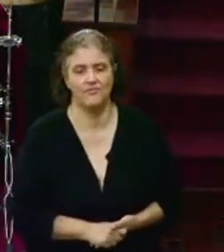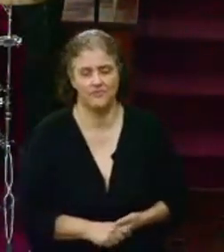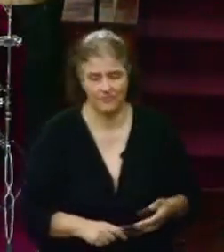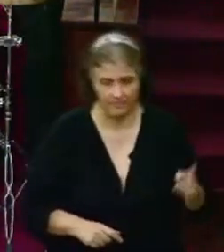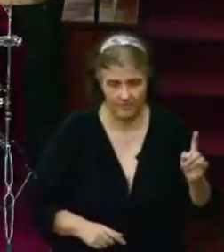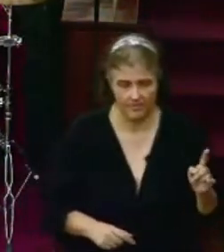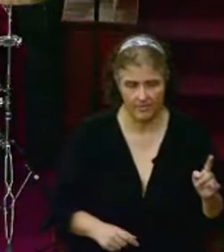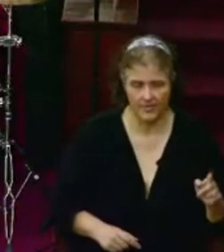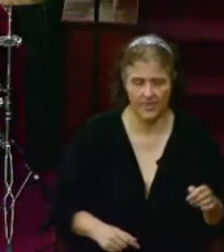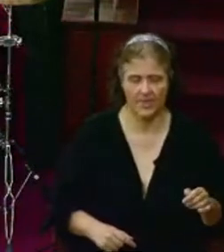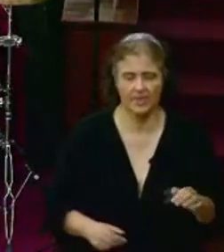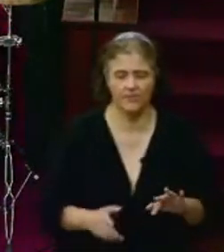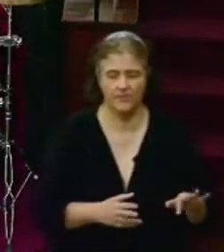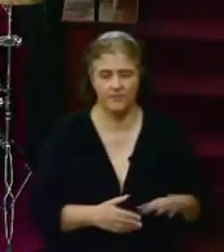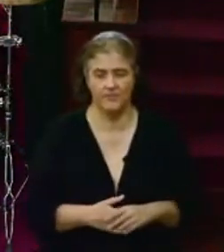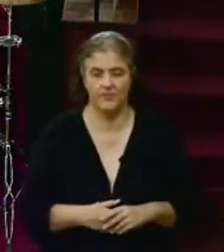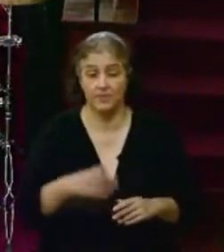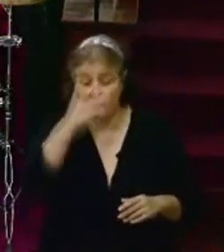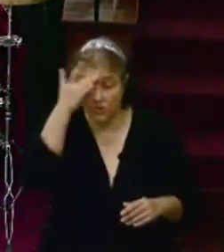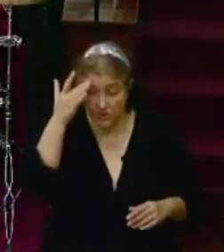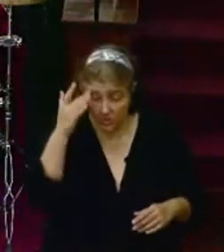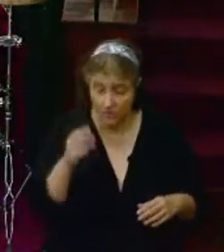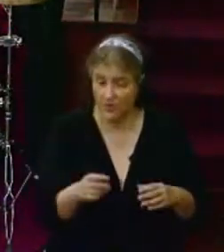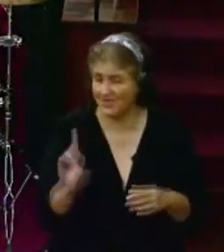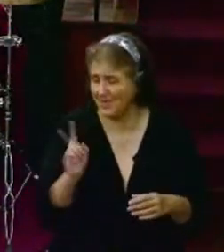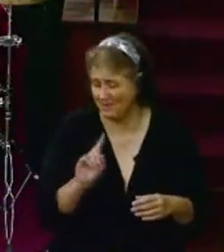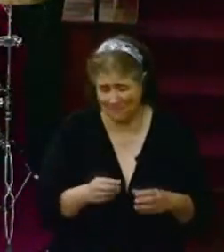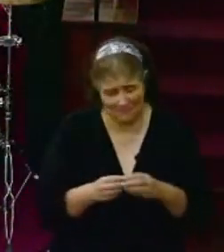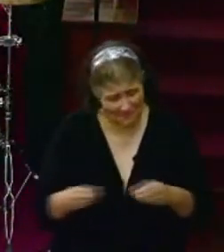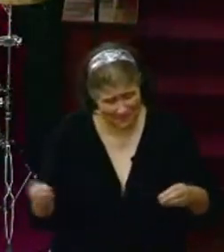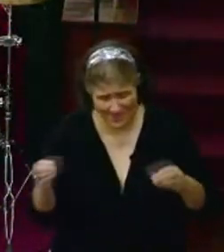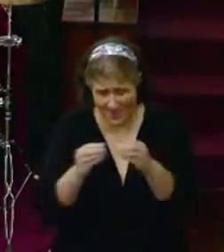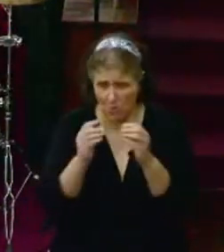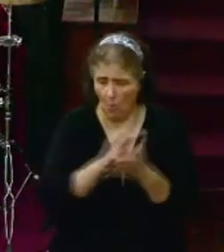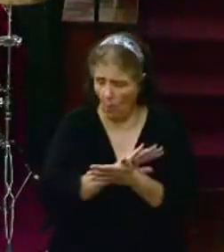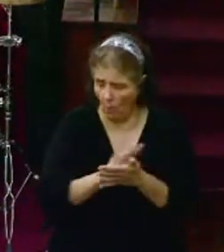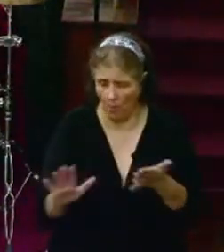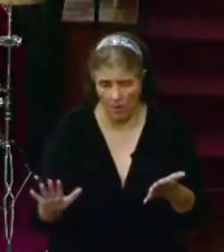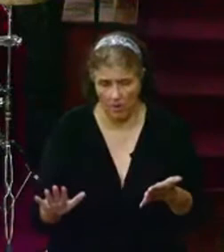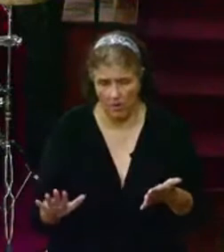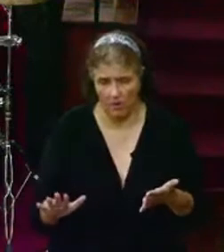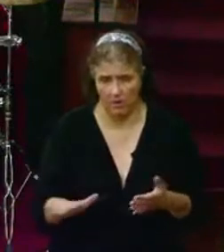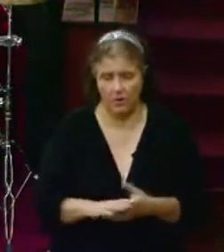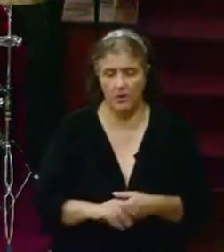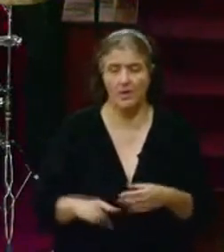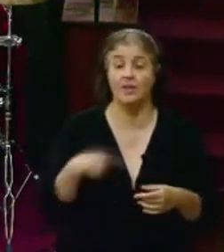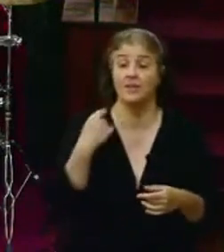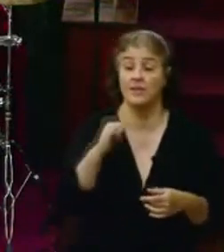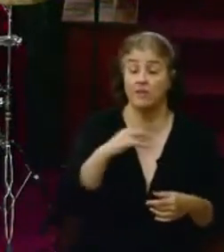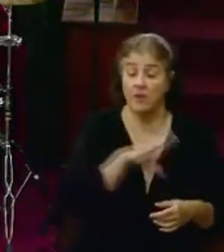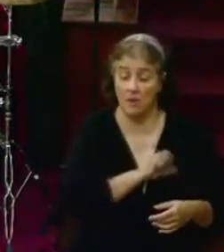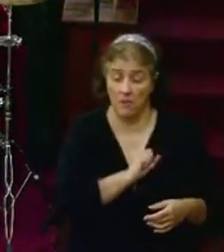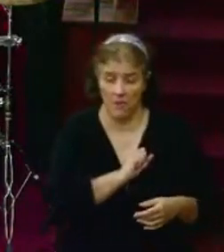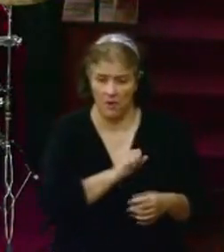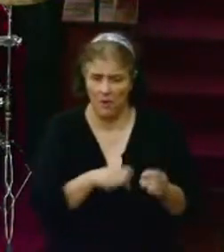consciência, que não tem mérito nenhum diante de Deus, que ela é indigna diante de Deus, e que se não fosse pelo amor, pela graça e